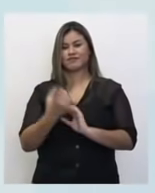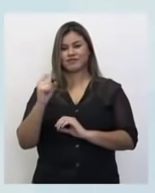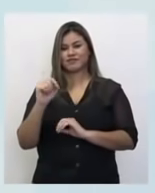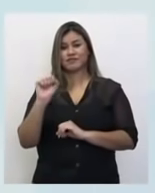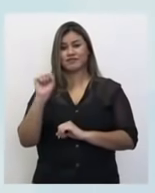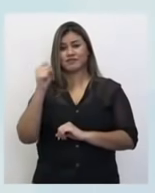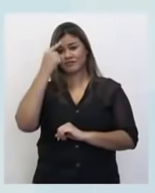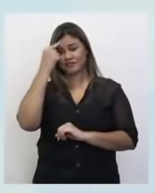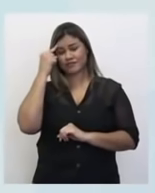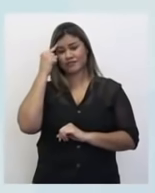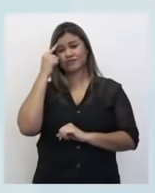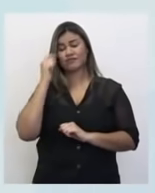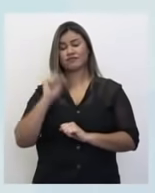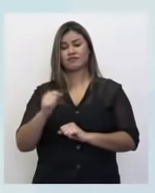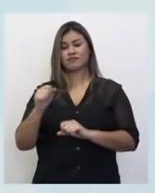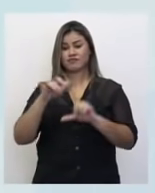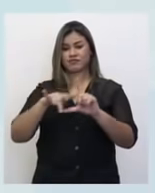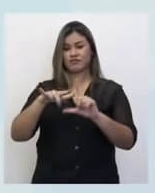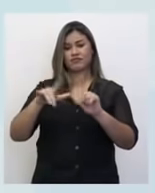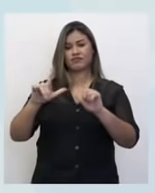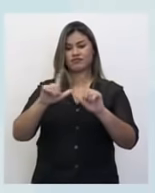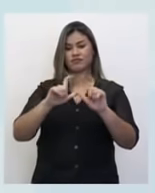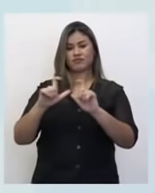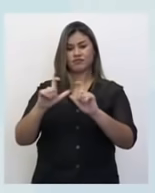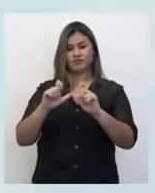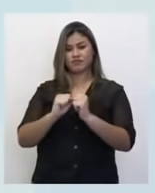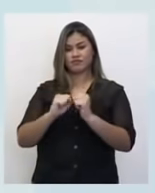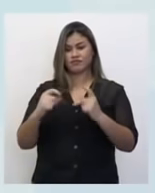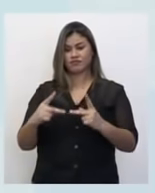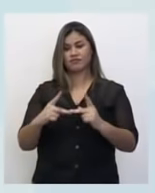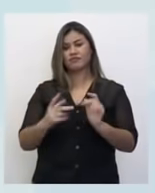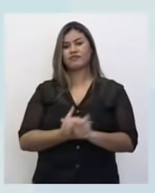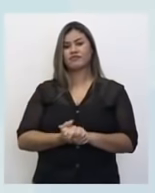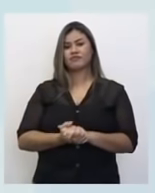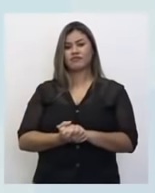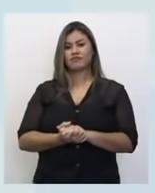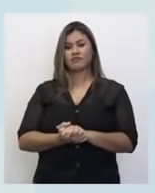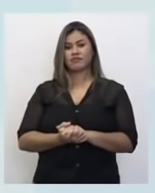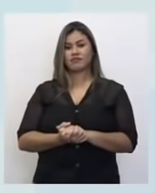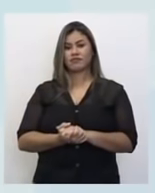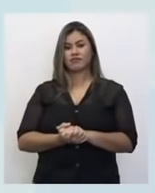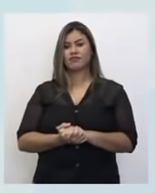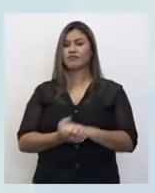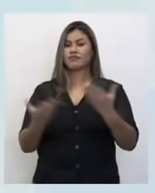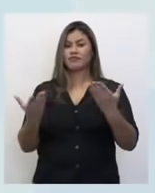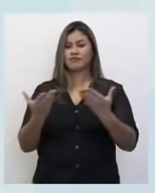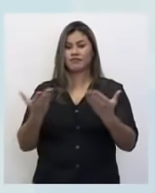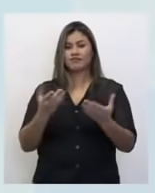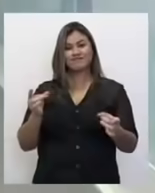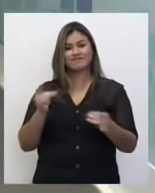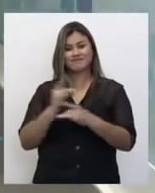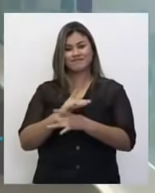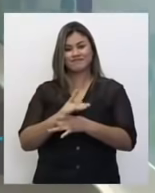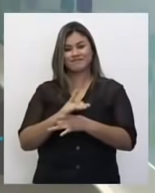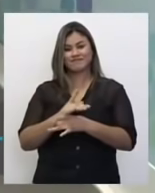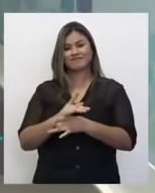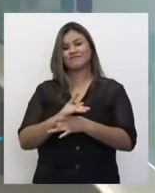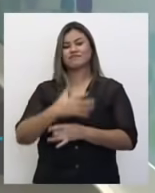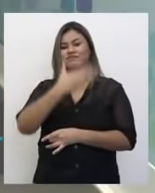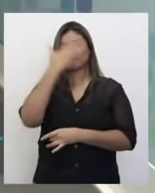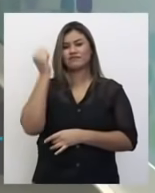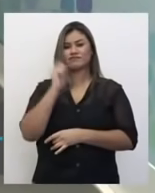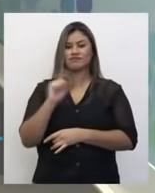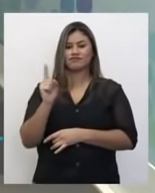segundos para escanear, para printar, para fazer alguma coisa aí com essa tela, que a aula tá chegando no final. E não